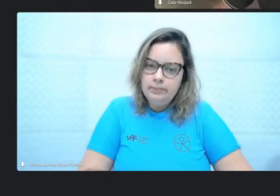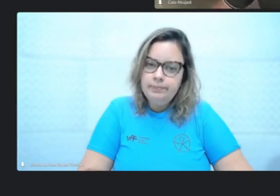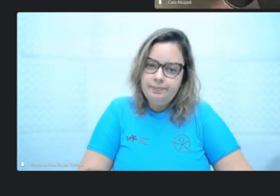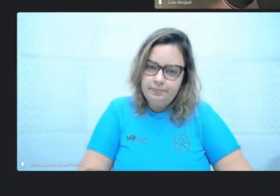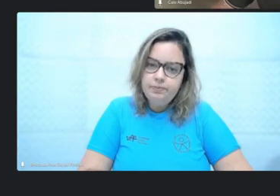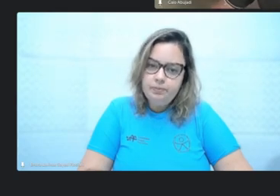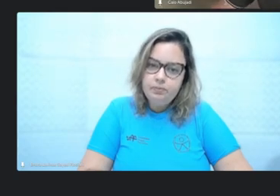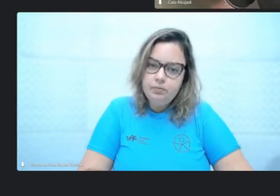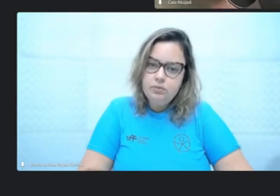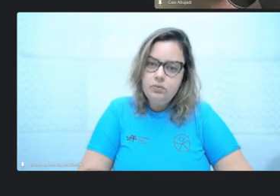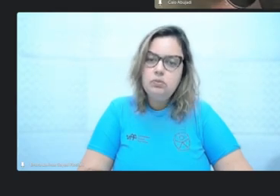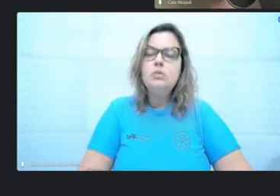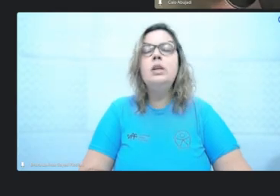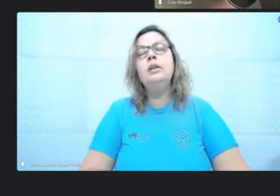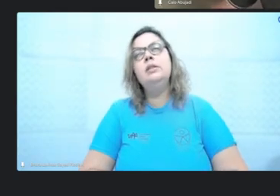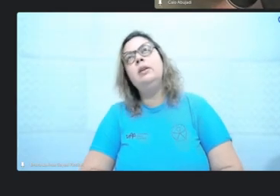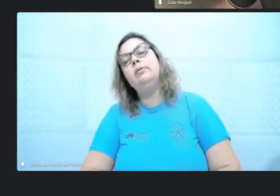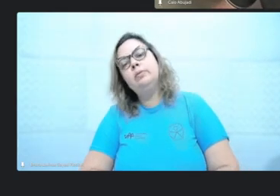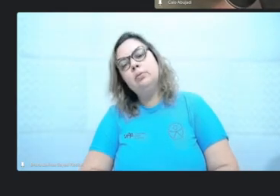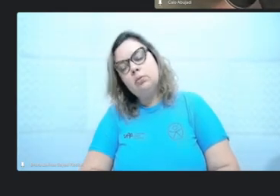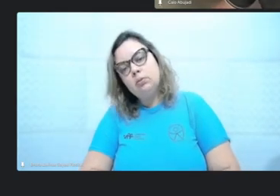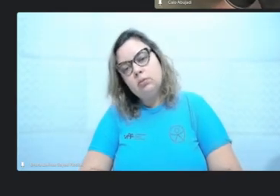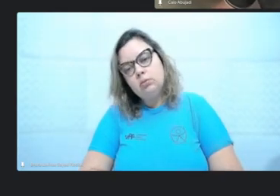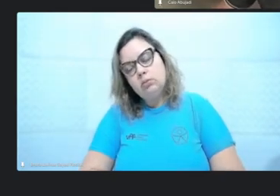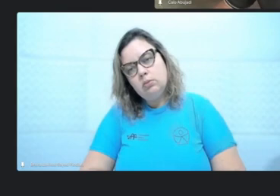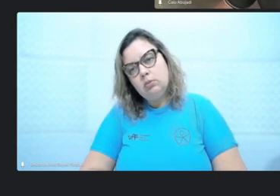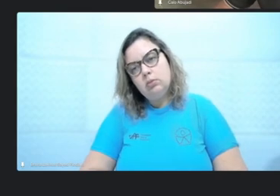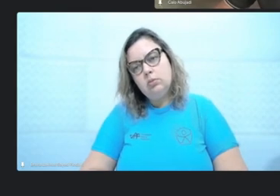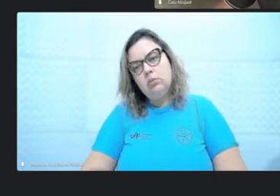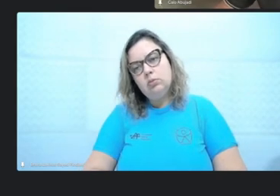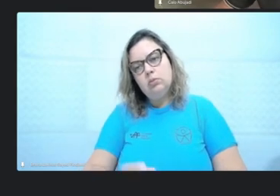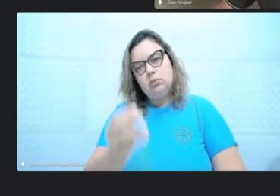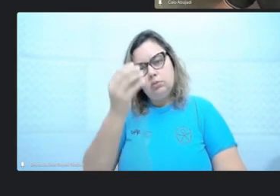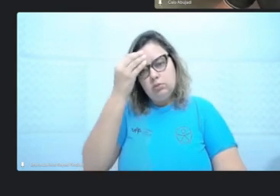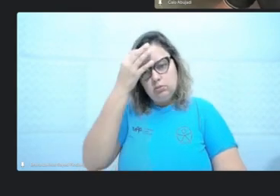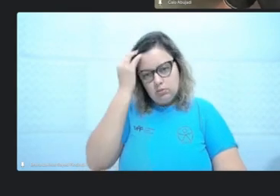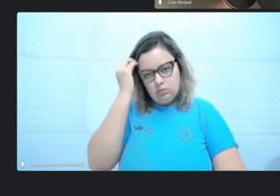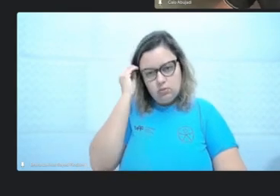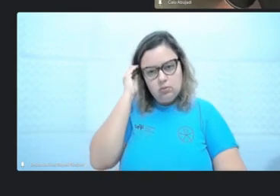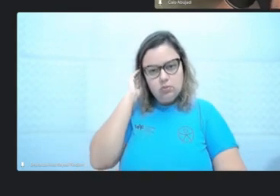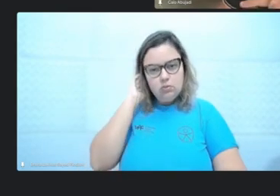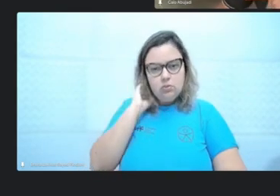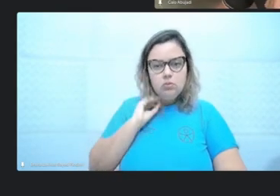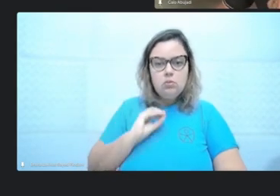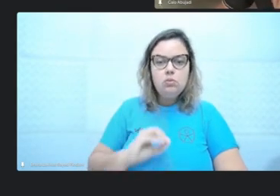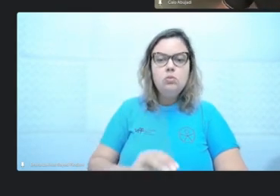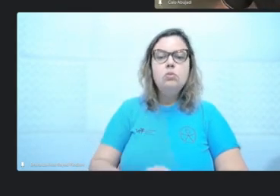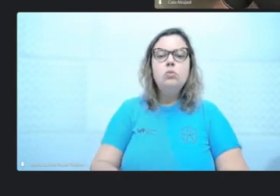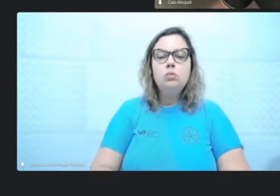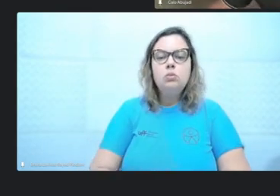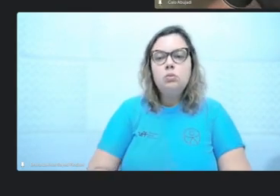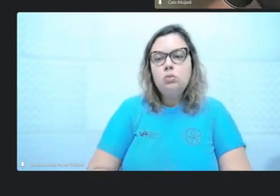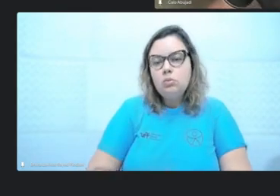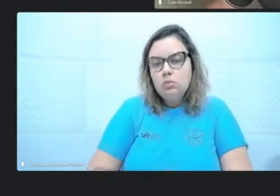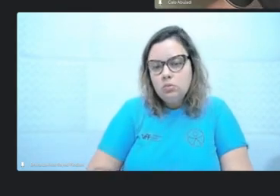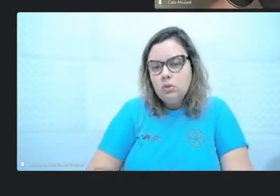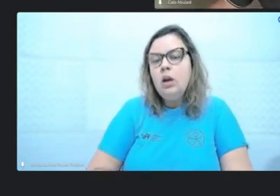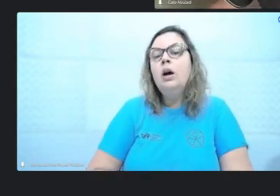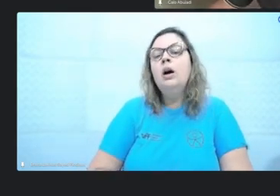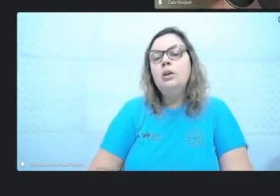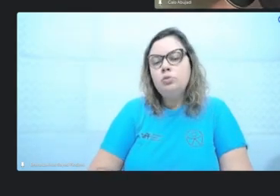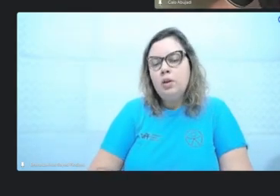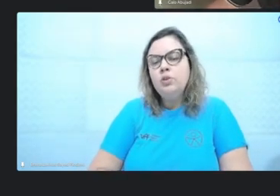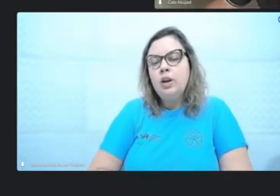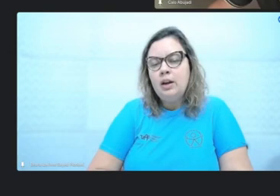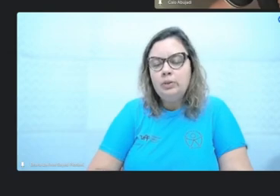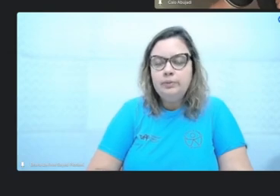é. Tinha que parar as terapias. Sim, sim. Ou fazer aquela terapia de supervisão pela internet. Então, os pais faziam terapias e os terapeutas...